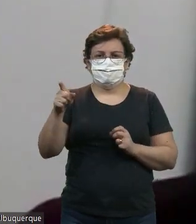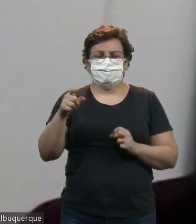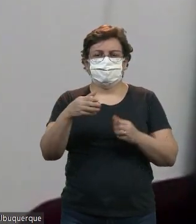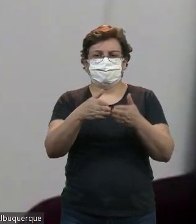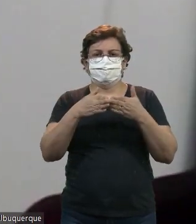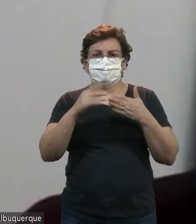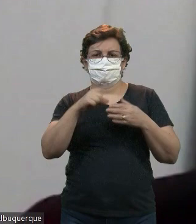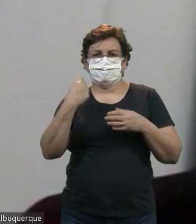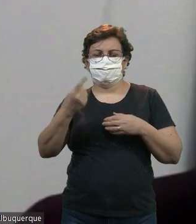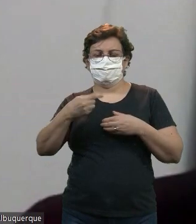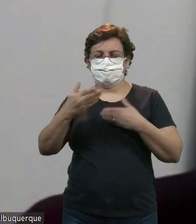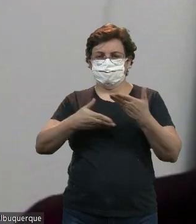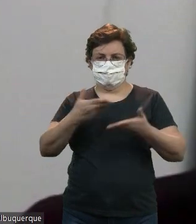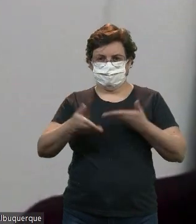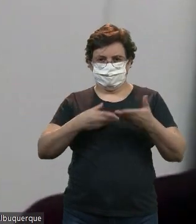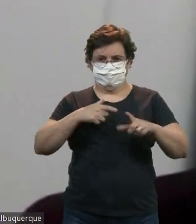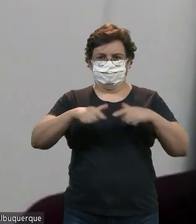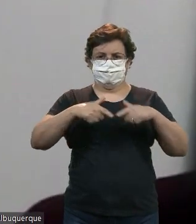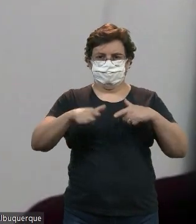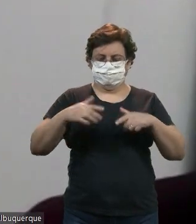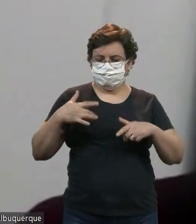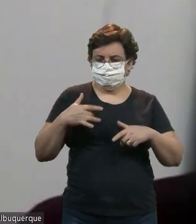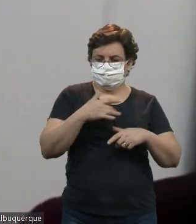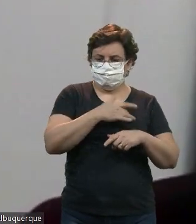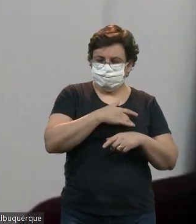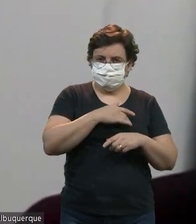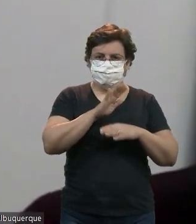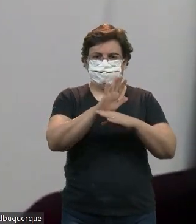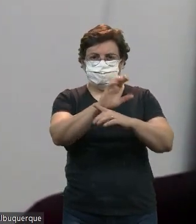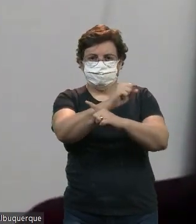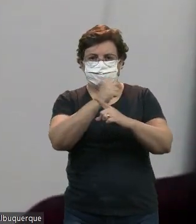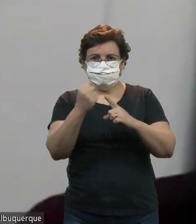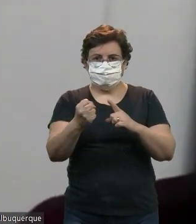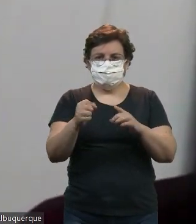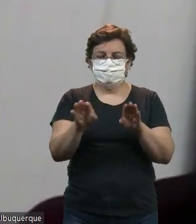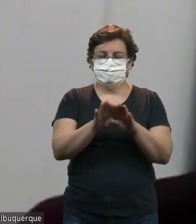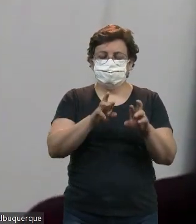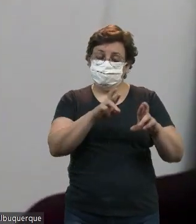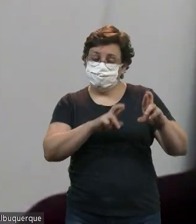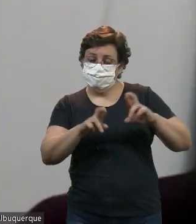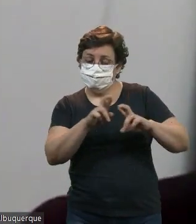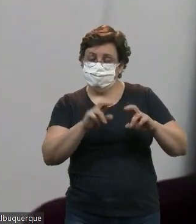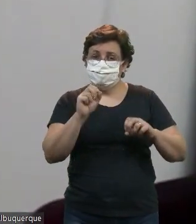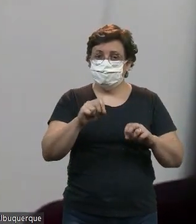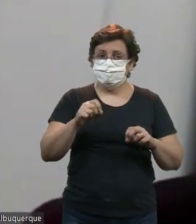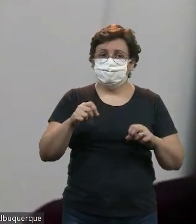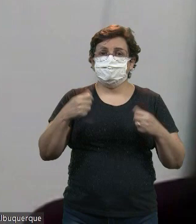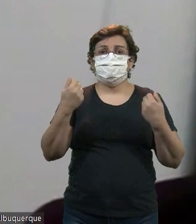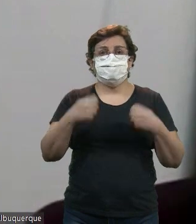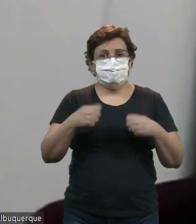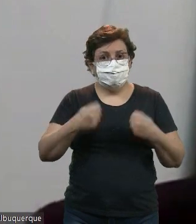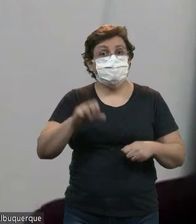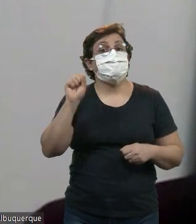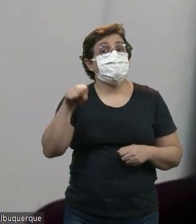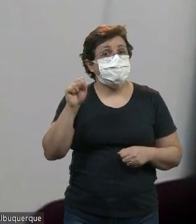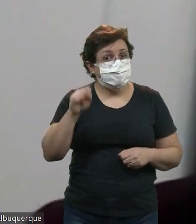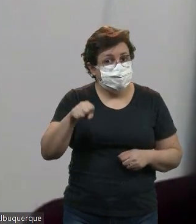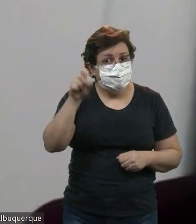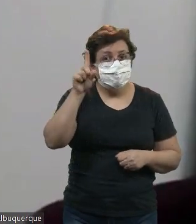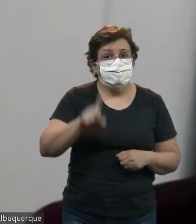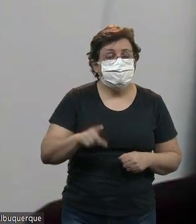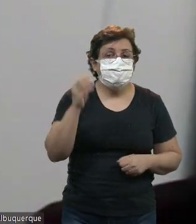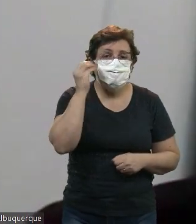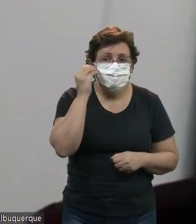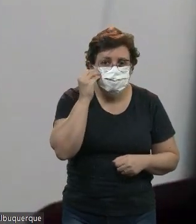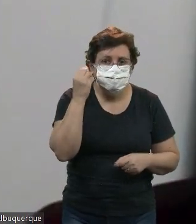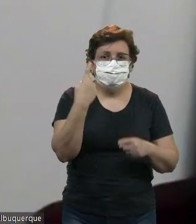da saúde, que trabalham na área da assistência social, né, que estão aí os fiscais, que deveriam sim ser testados, né, até porque o